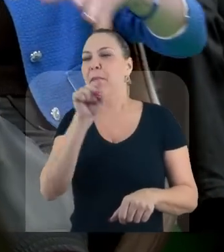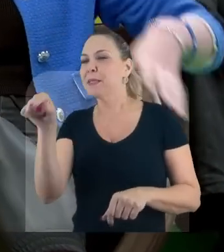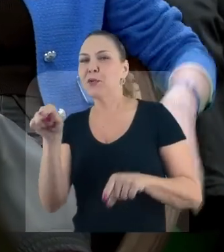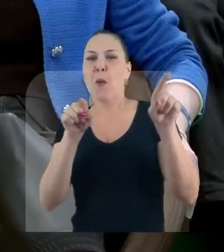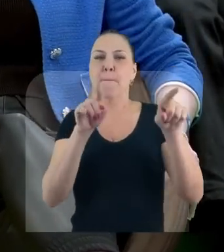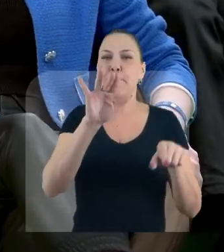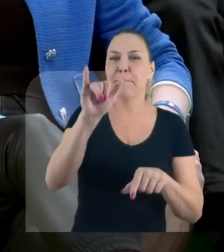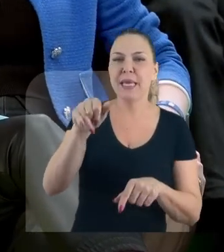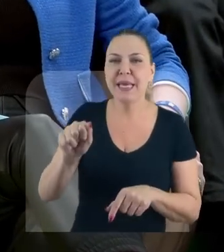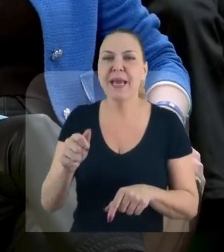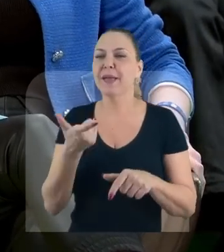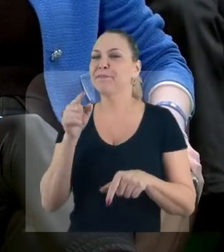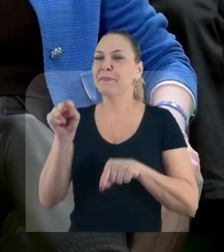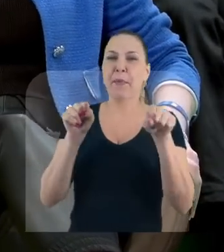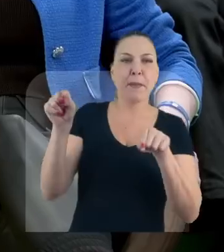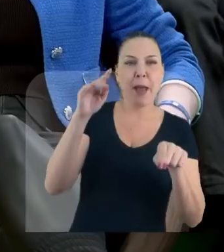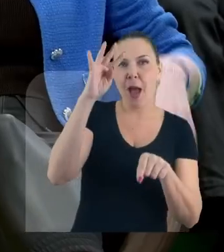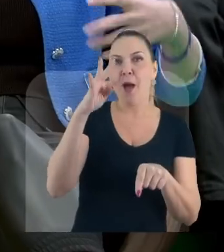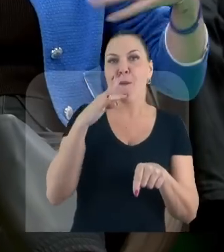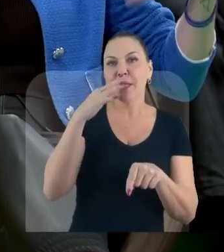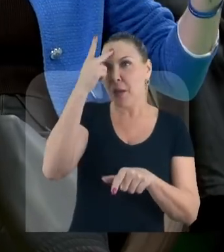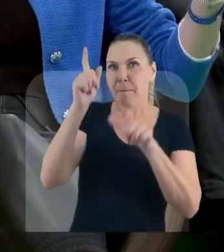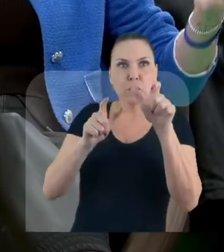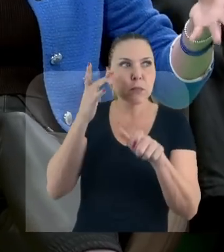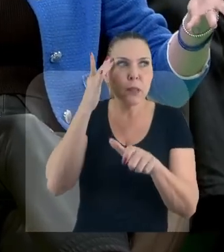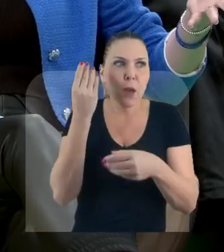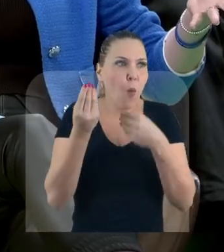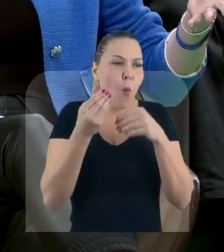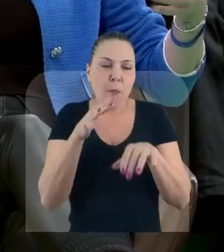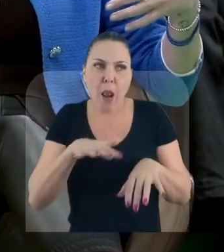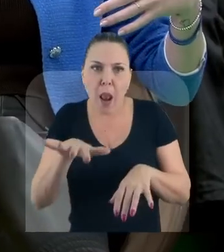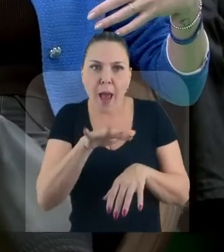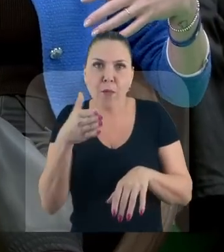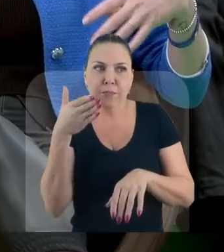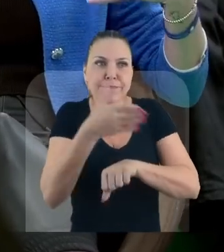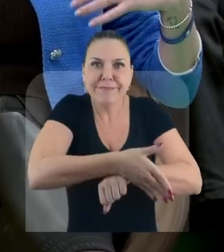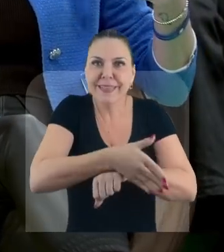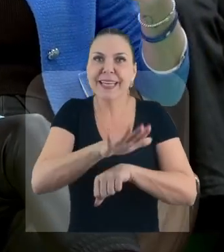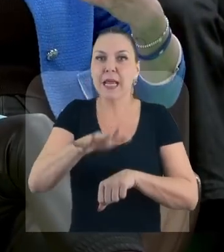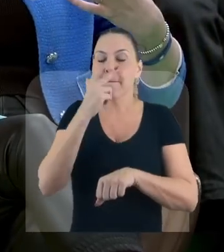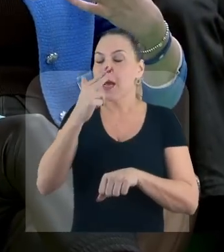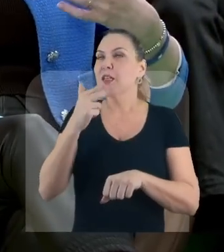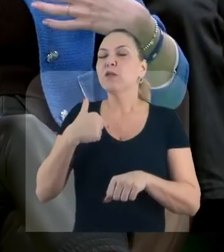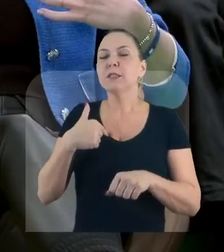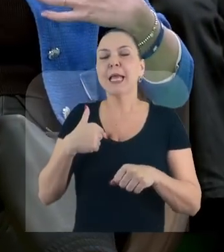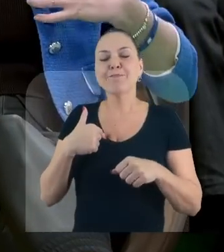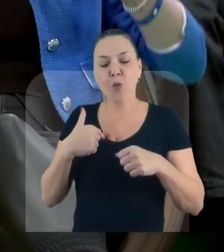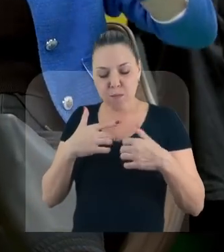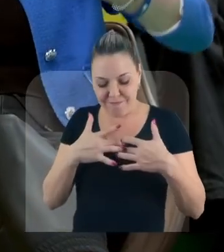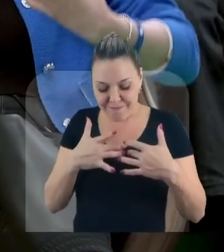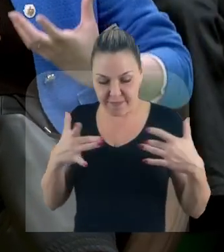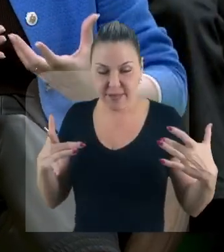apresentou a Bia. E eu fui entrando nesse meio sem saber muito bem o que eu estava fazendo. Por isso que eu falo que quando você se entrega uma causa, porque